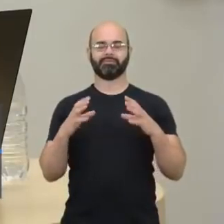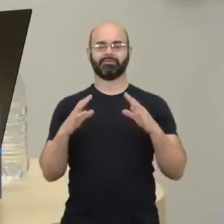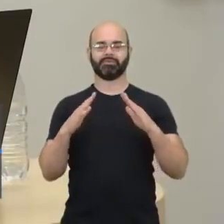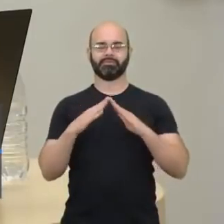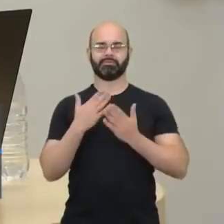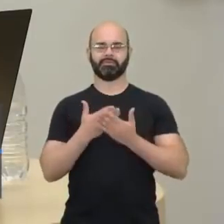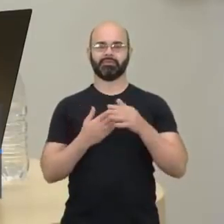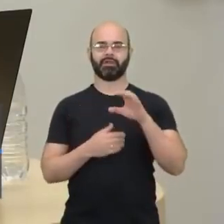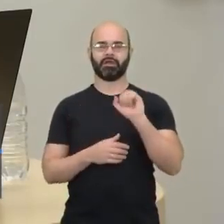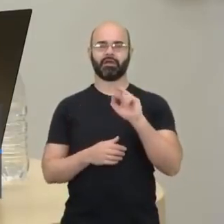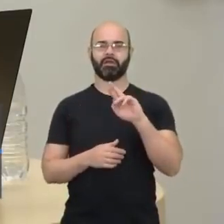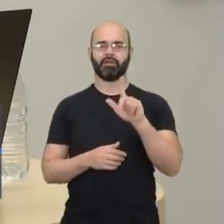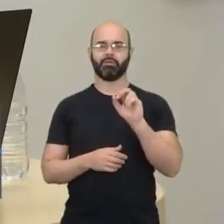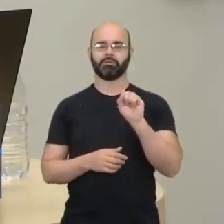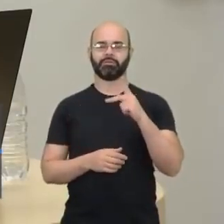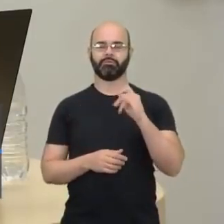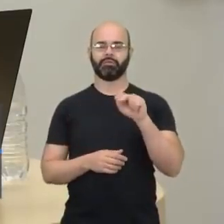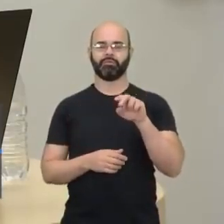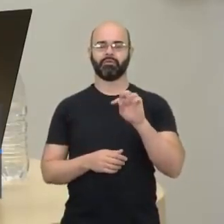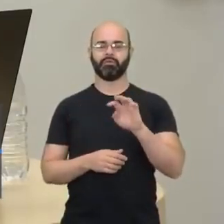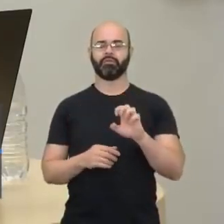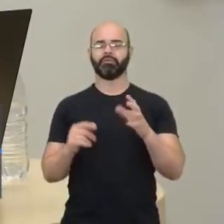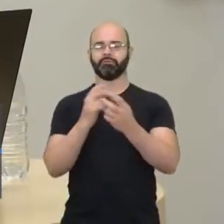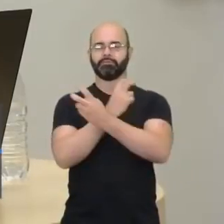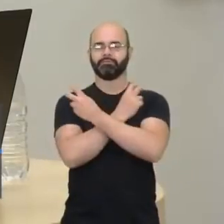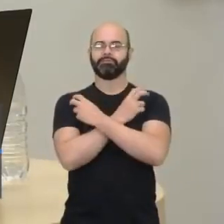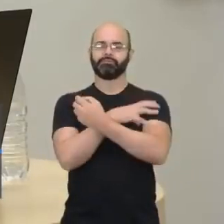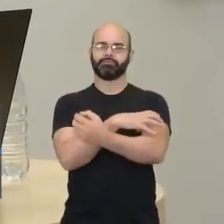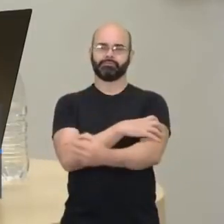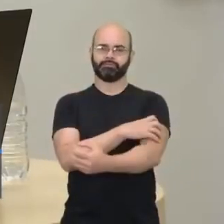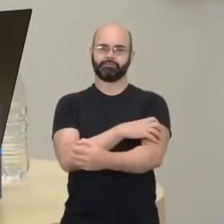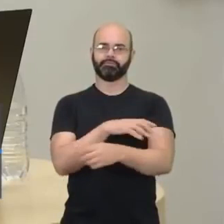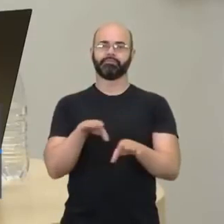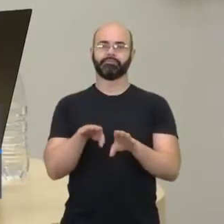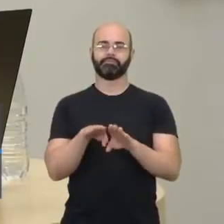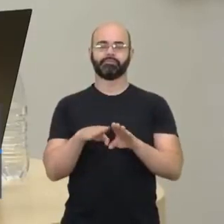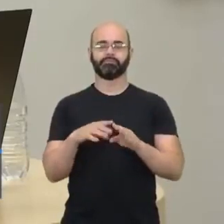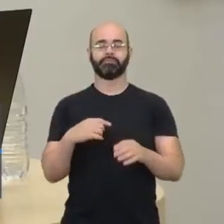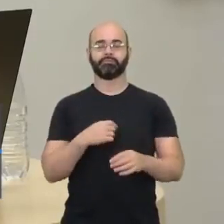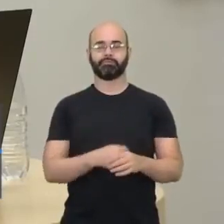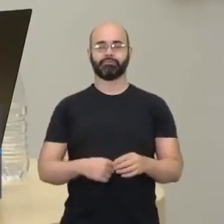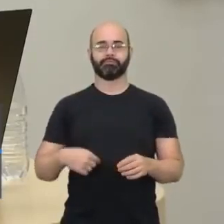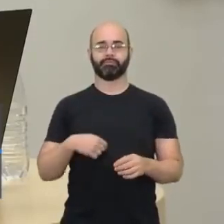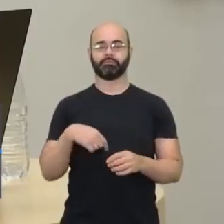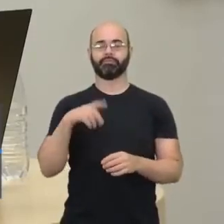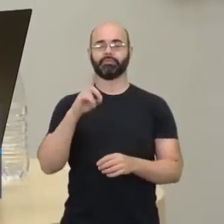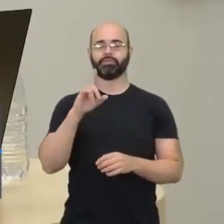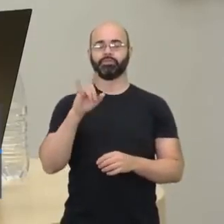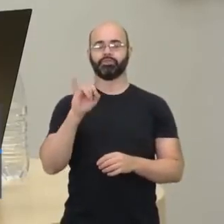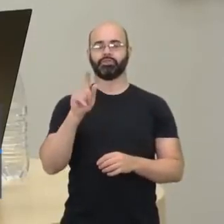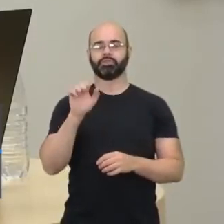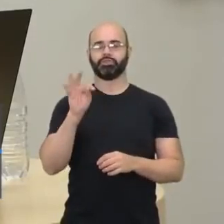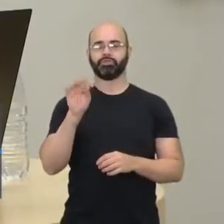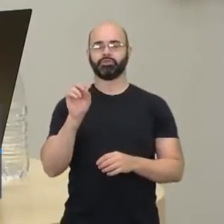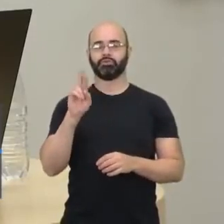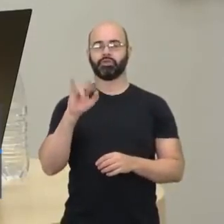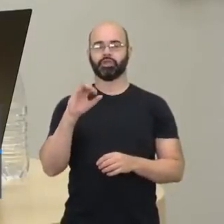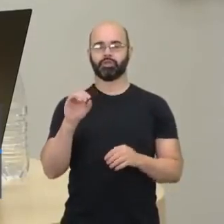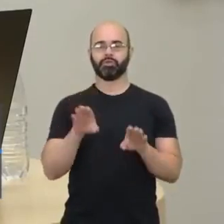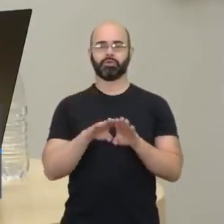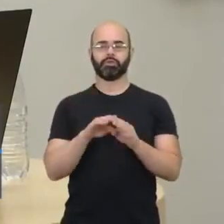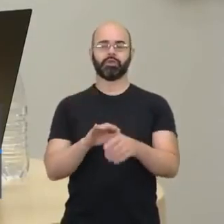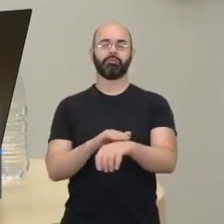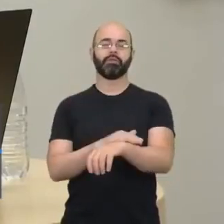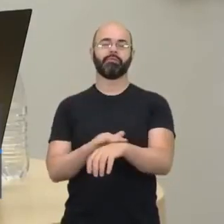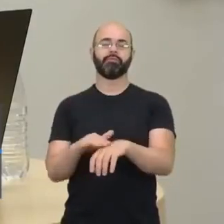participando, disseram que é um muscular esquelético e digestório, além do sensorial. Olha, foi